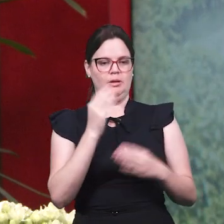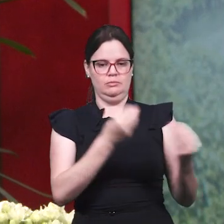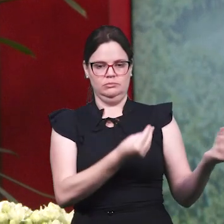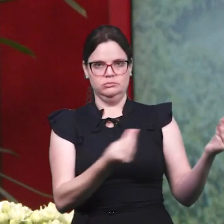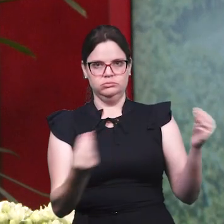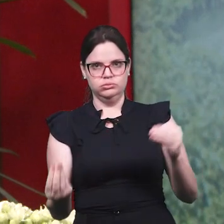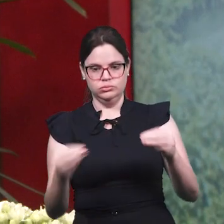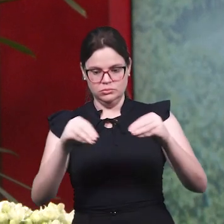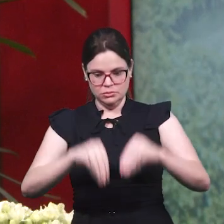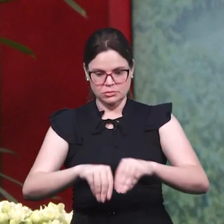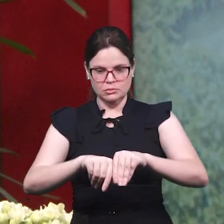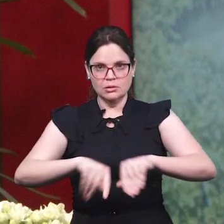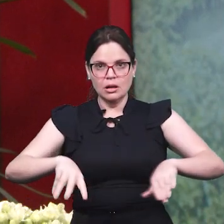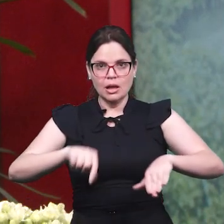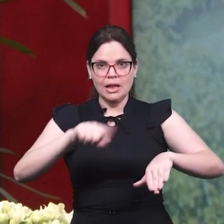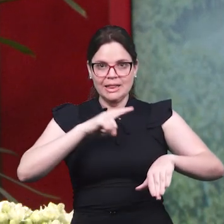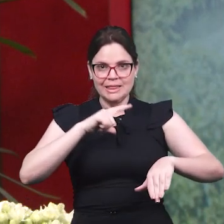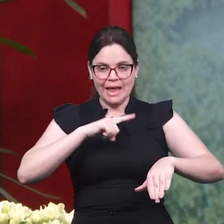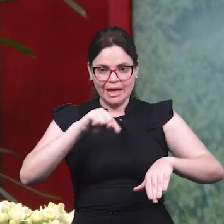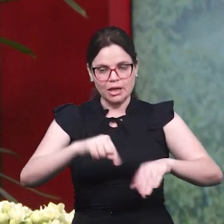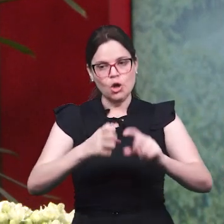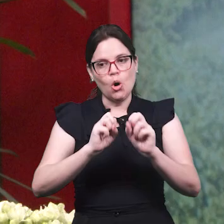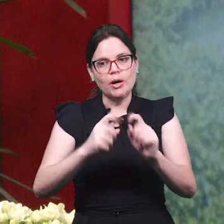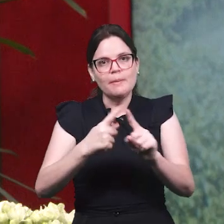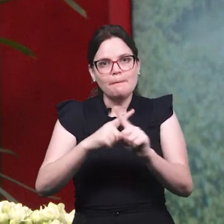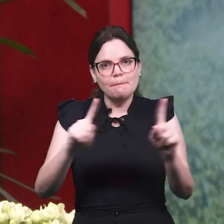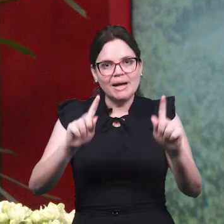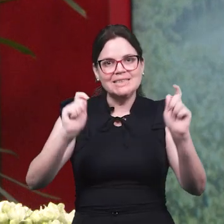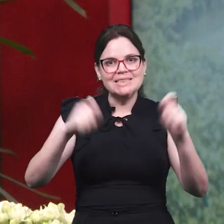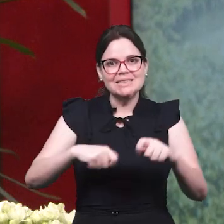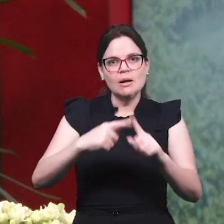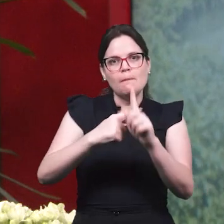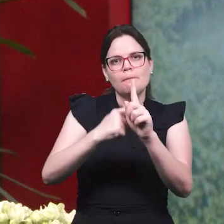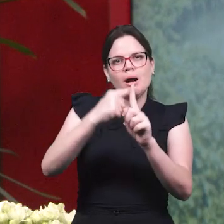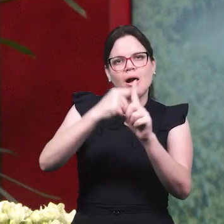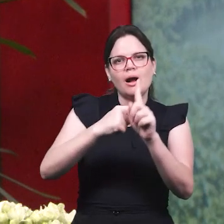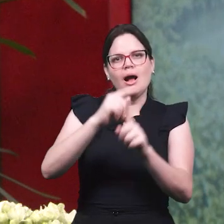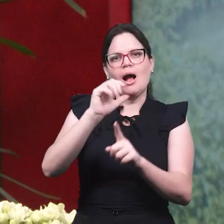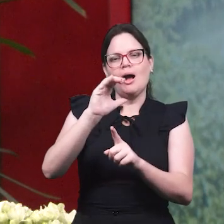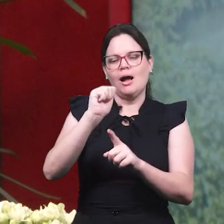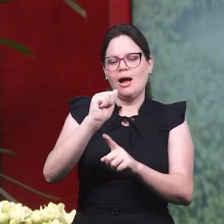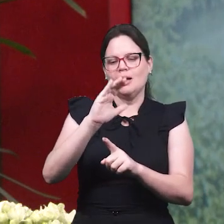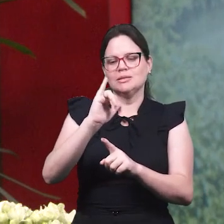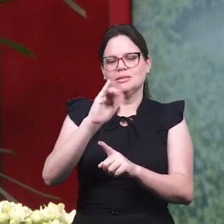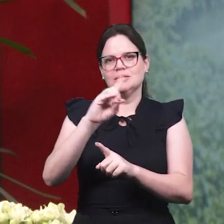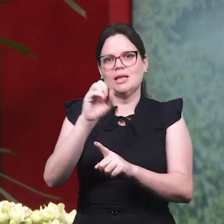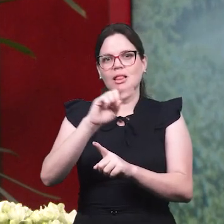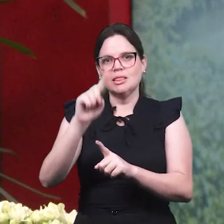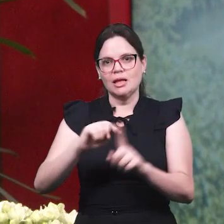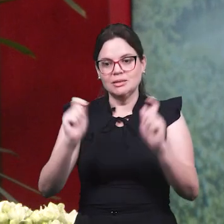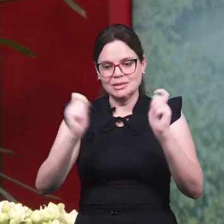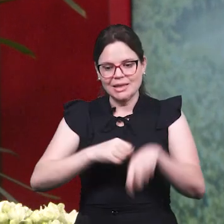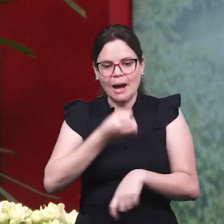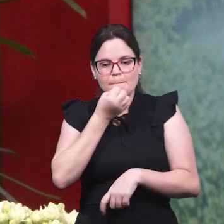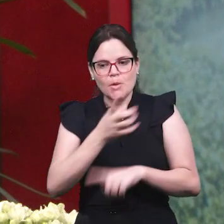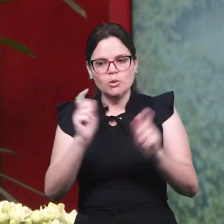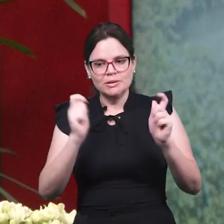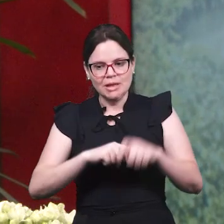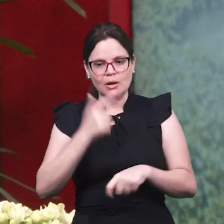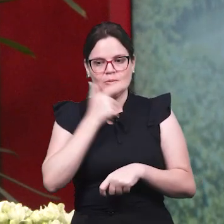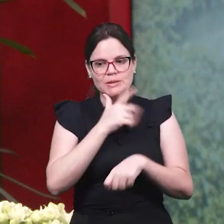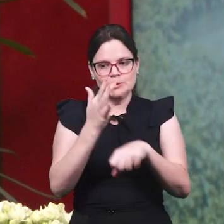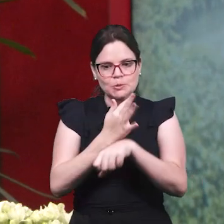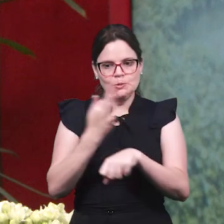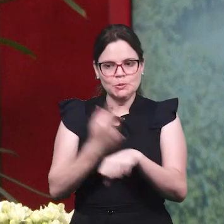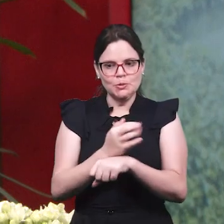estar disponível para a planta ali, para a planta absorver aquele nutriente e usar no seu desenvolvimento. E tem uma estratégia que